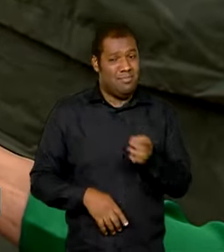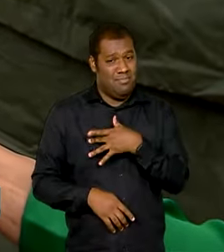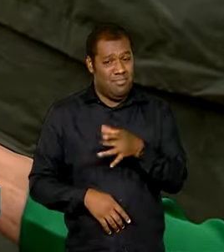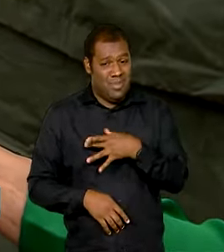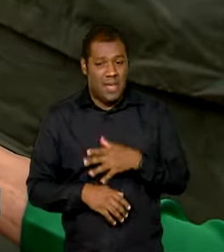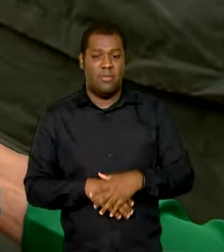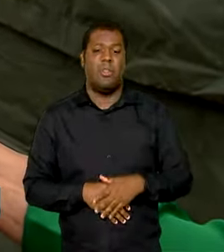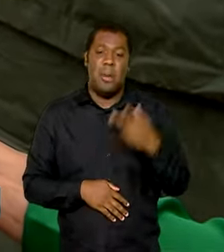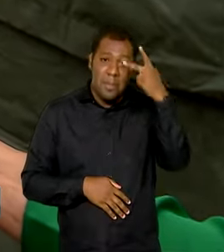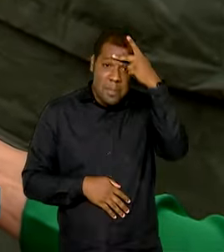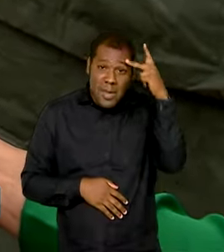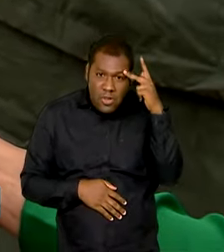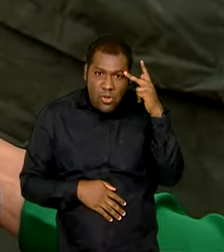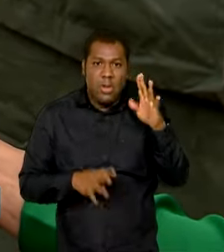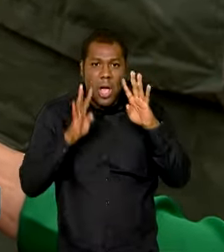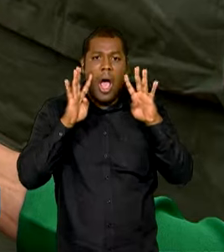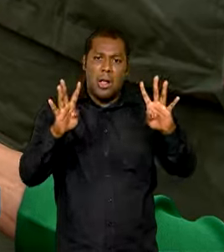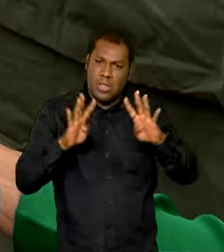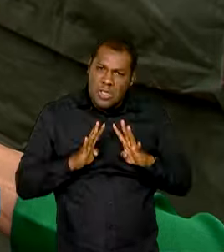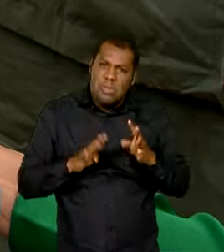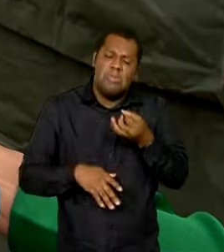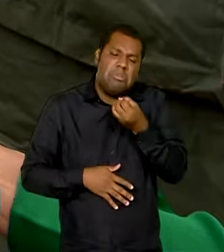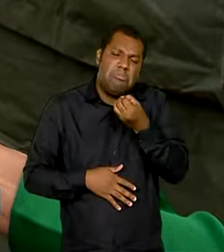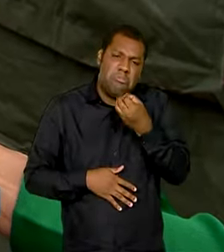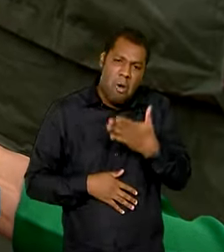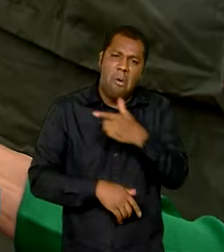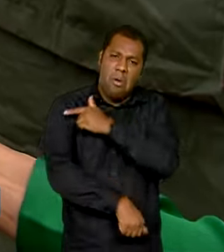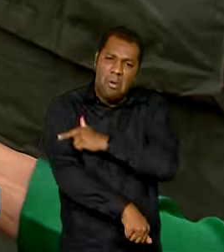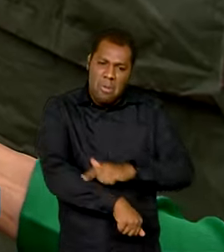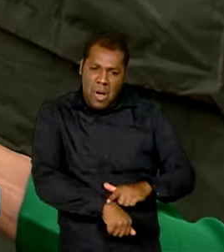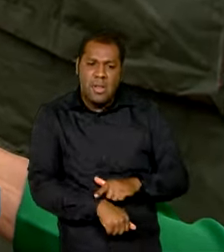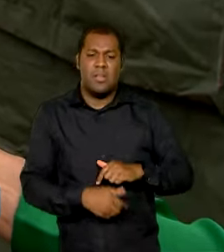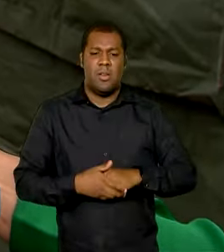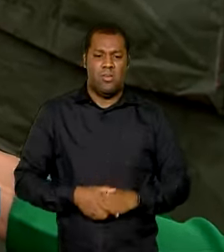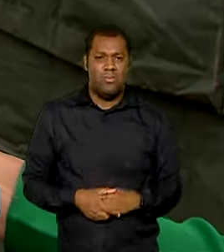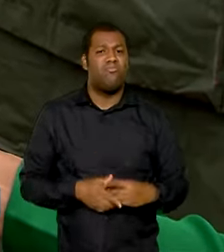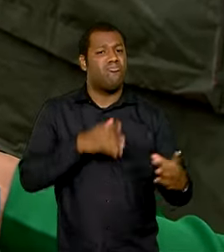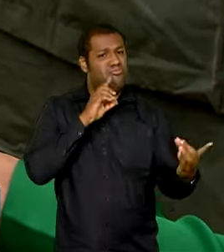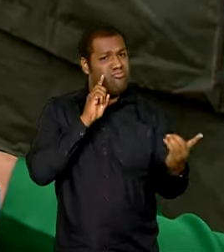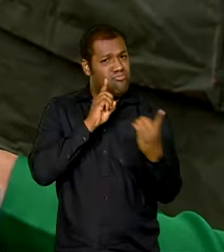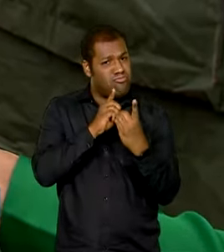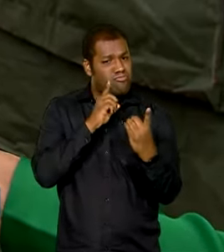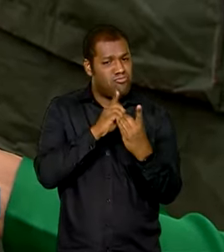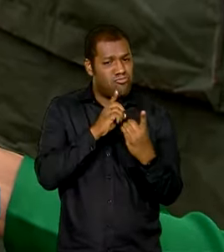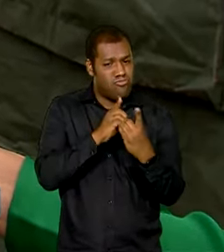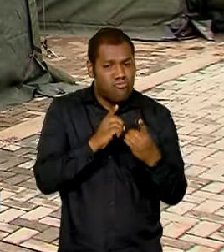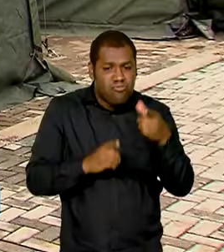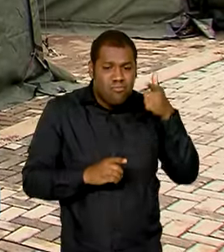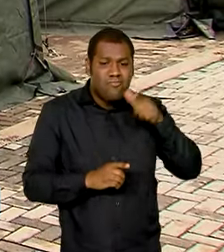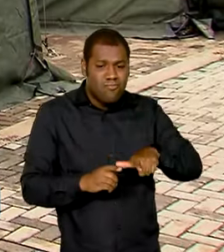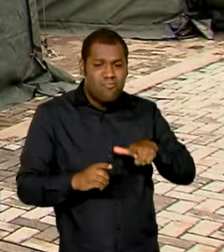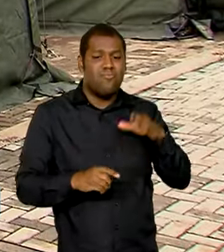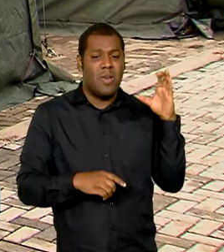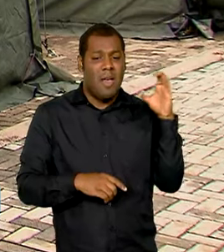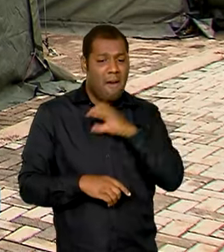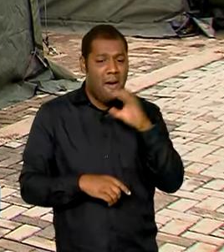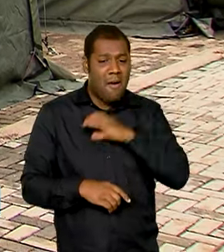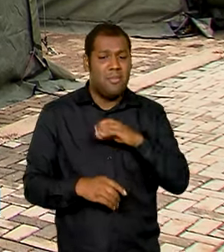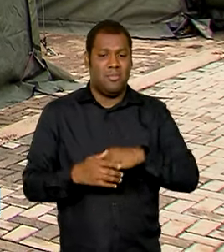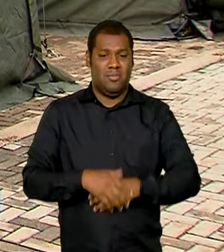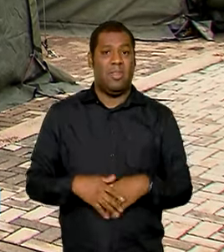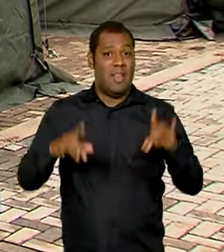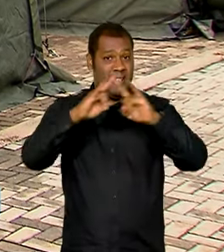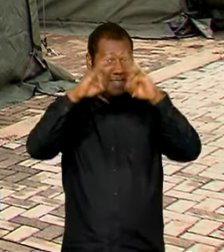pessoal da recepção bem atenciosos e já vai encaminhando para os lugares certos e foi bem rápido mesmo. Desde que as tendas